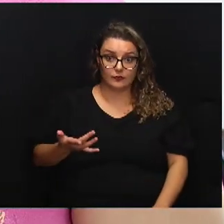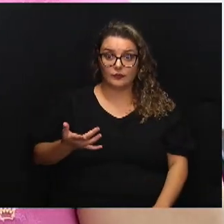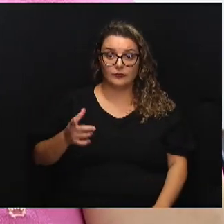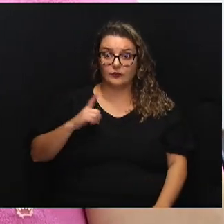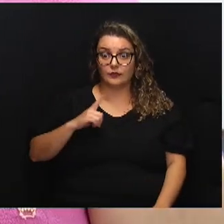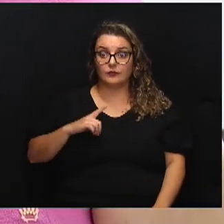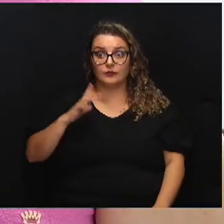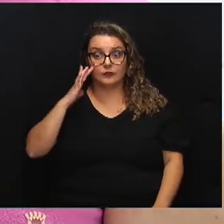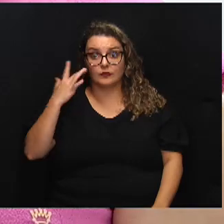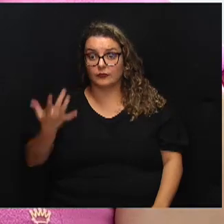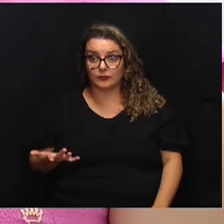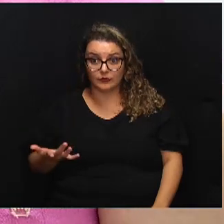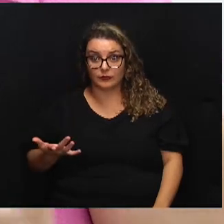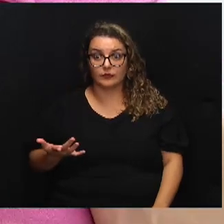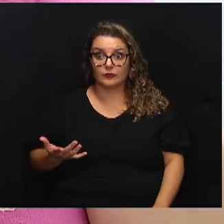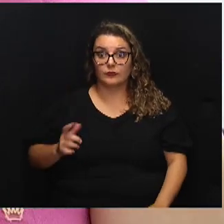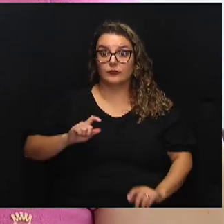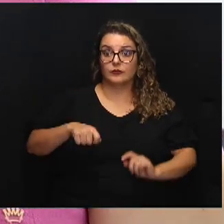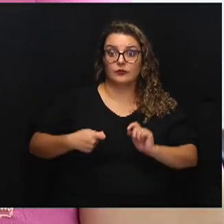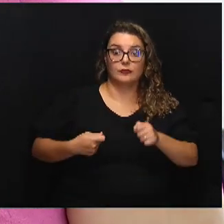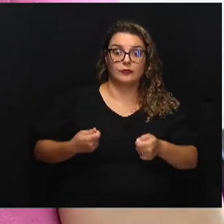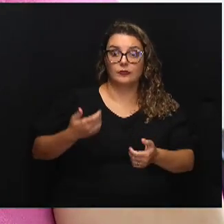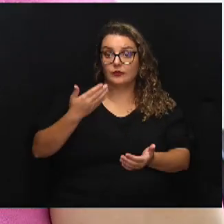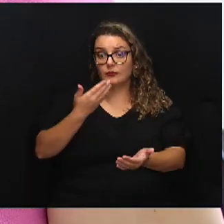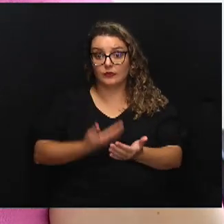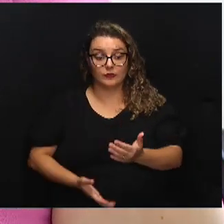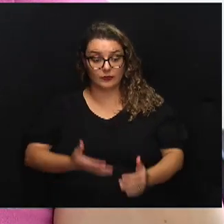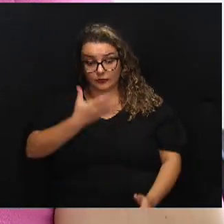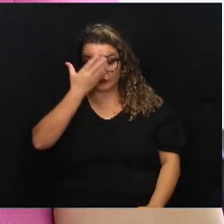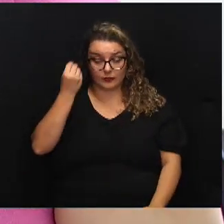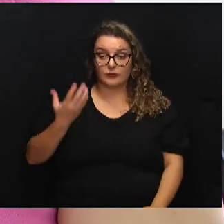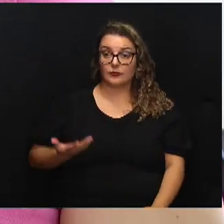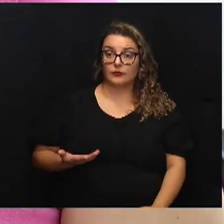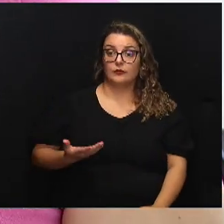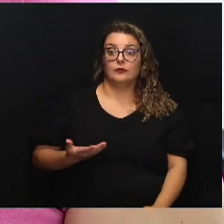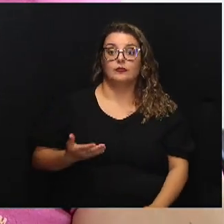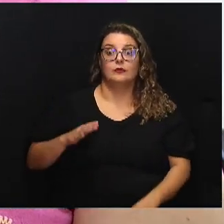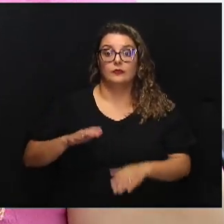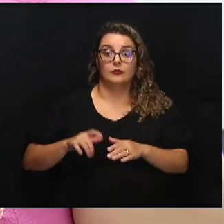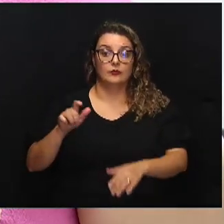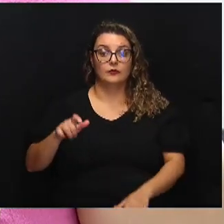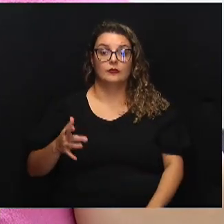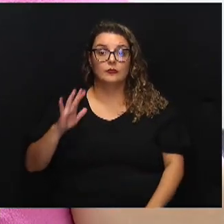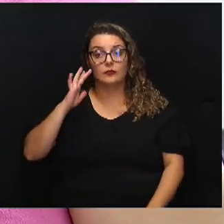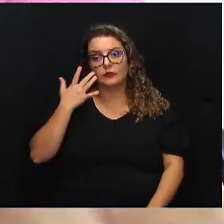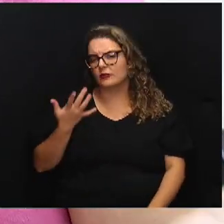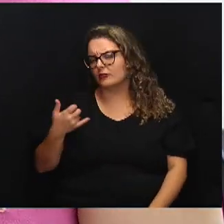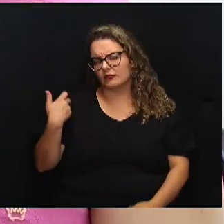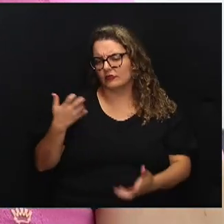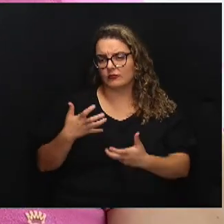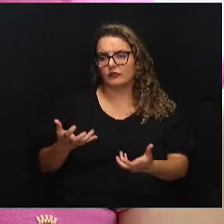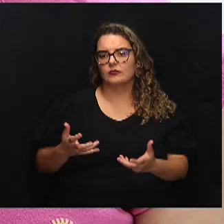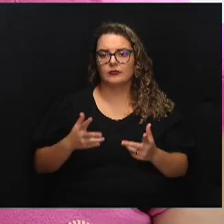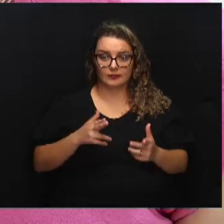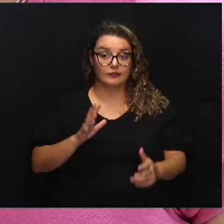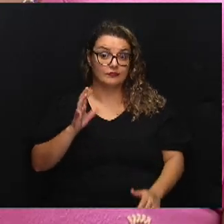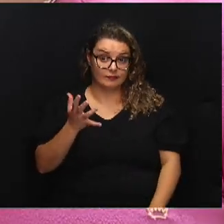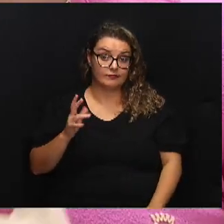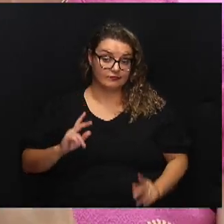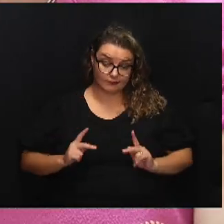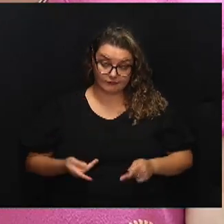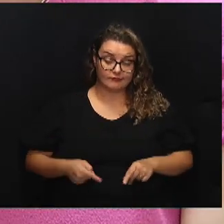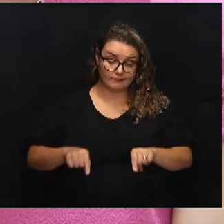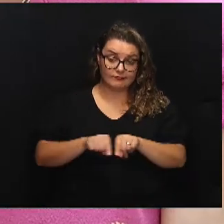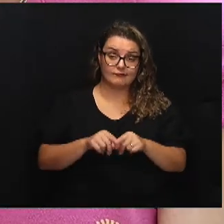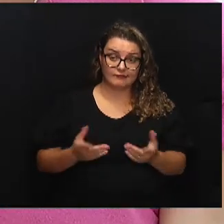não sabem, às vezes esses sintomas de ficar perdido, de esquecer, às vezes a pessoa acha que é da idade. Assim como acontece no humano também, às vezes